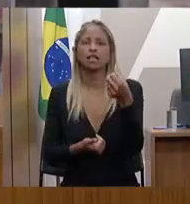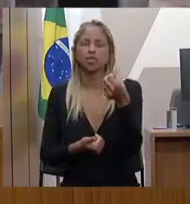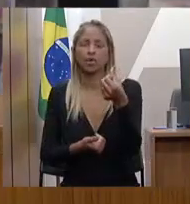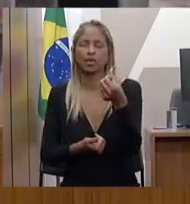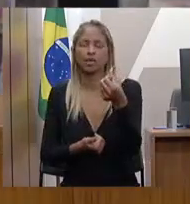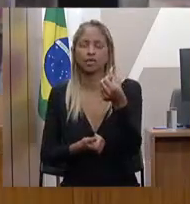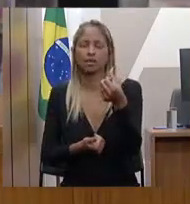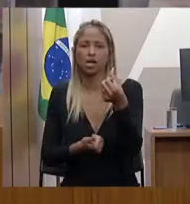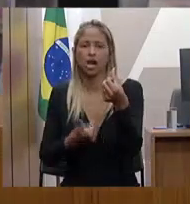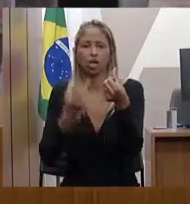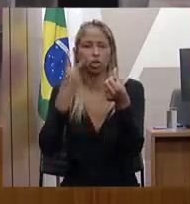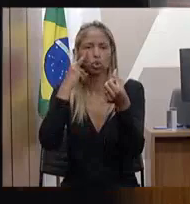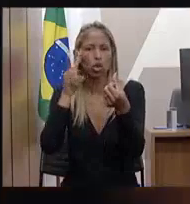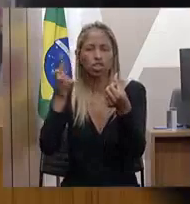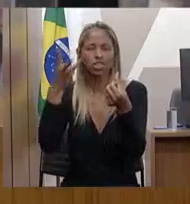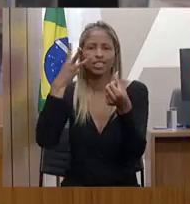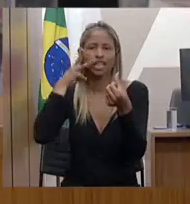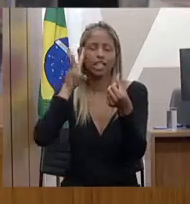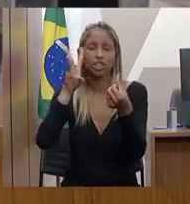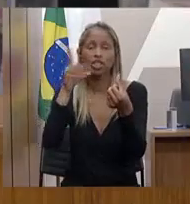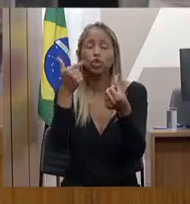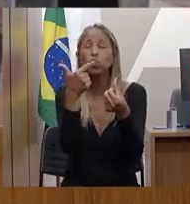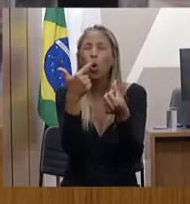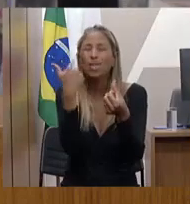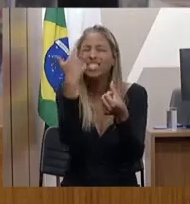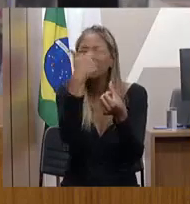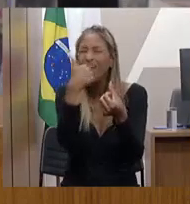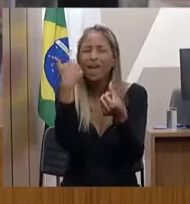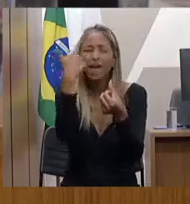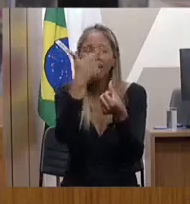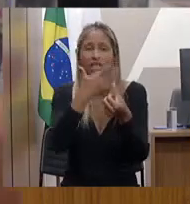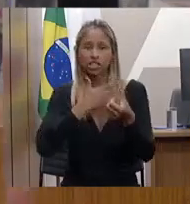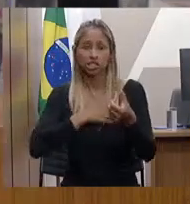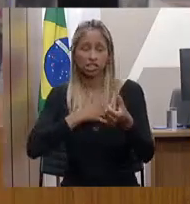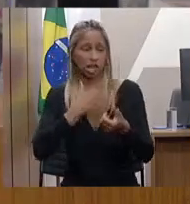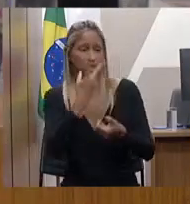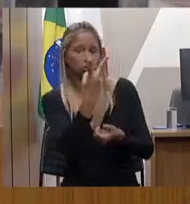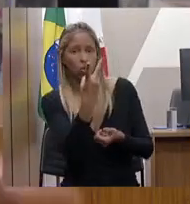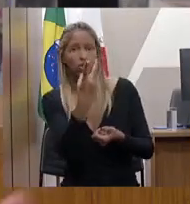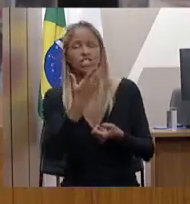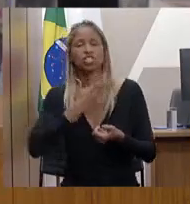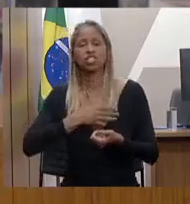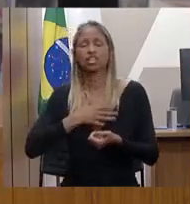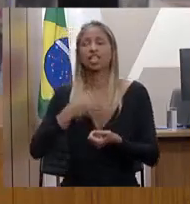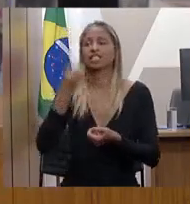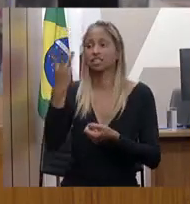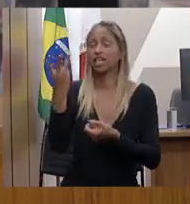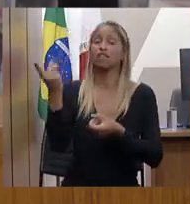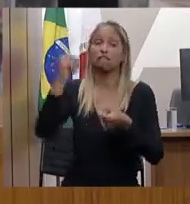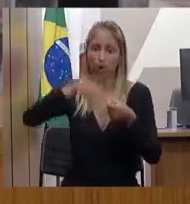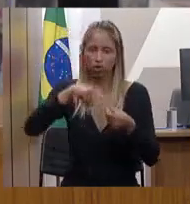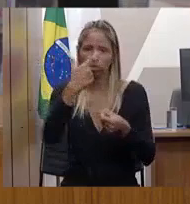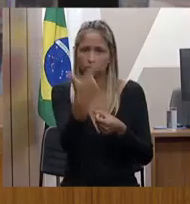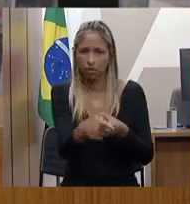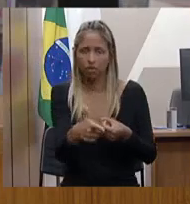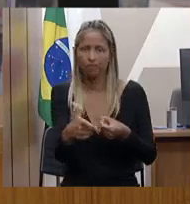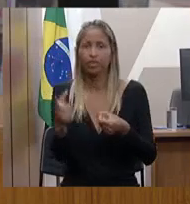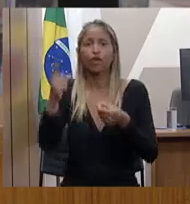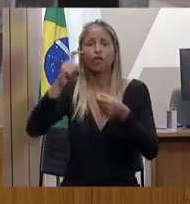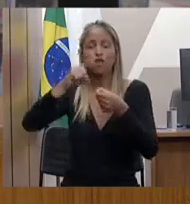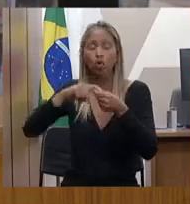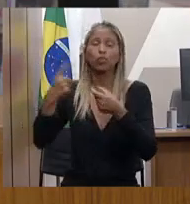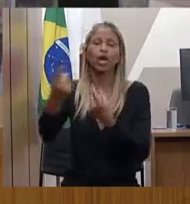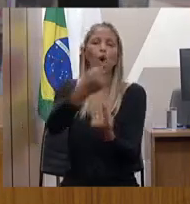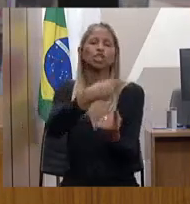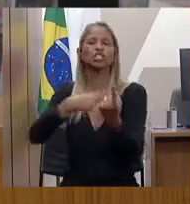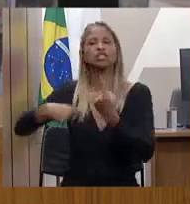é túnel dois dias três dias de 12 horas descansa dois descansa três volta de novo Tem local que é